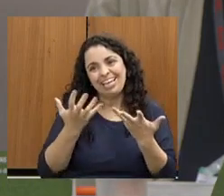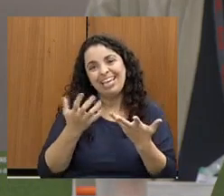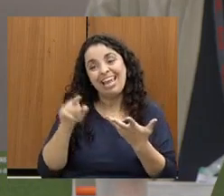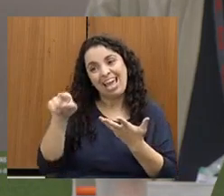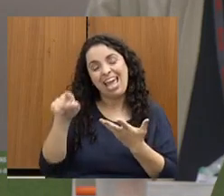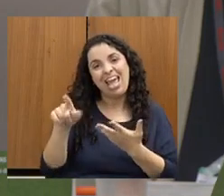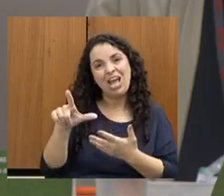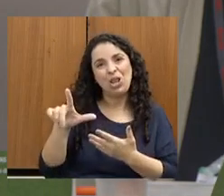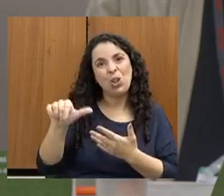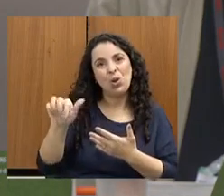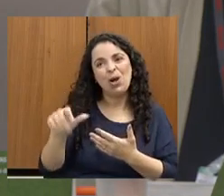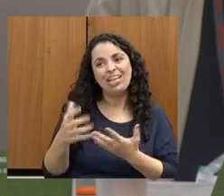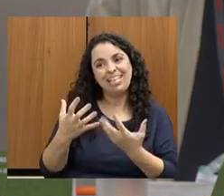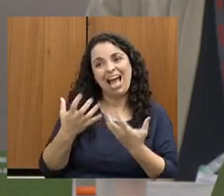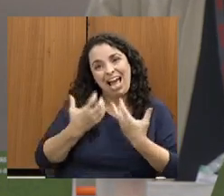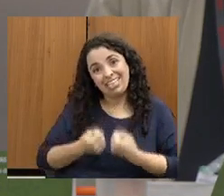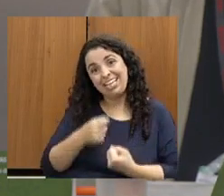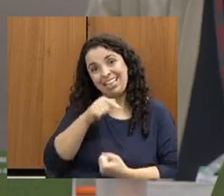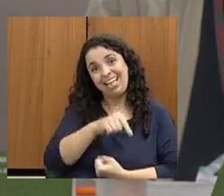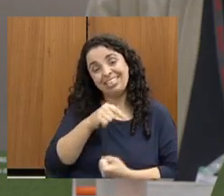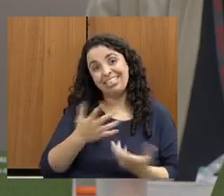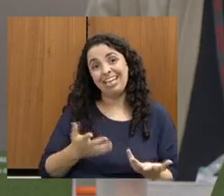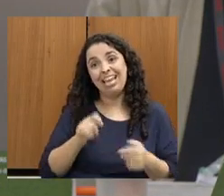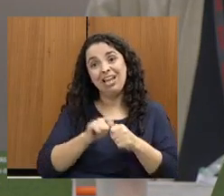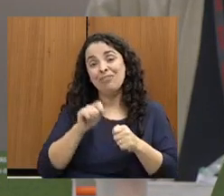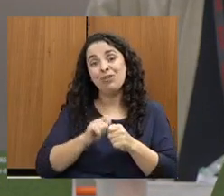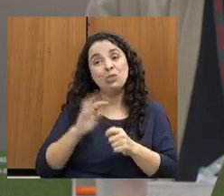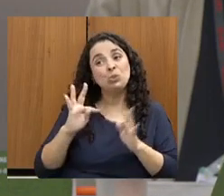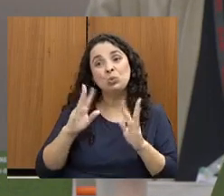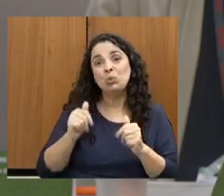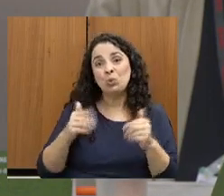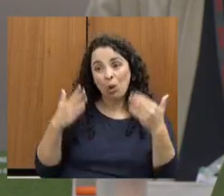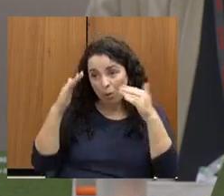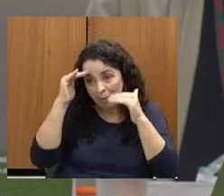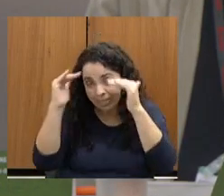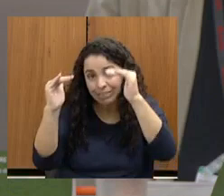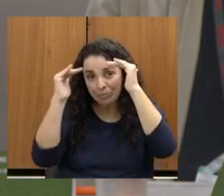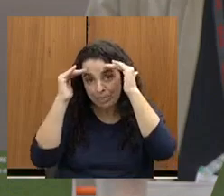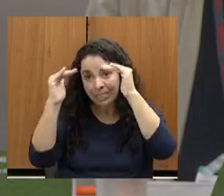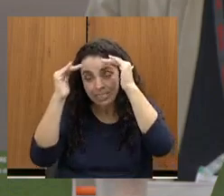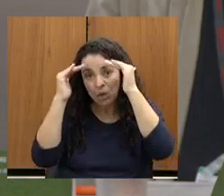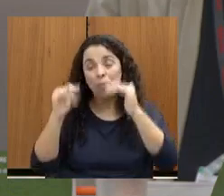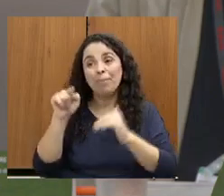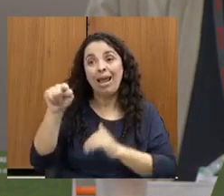que ele fez de tudo para se sentir amado pelo Lucas e para o Lucas ser amigo dele.